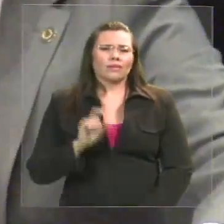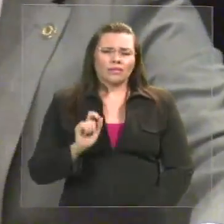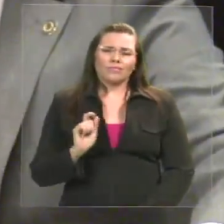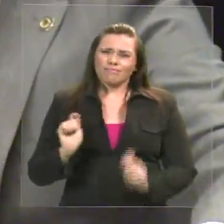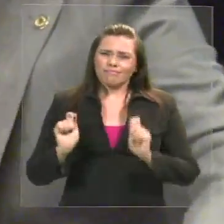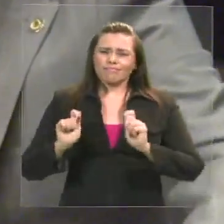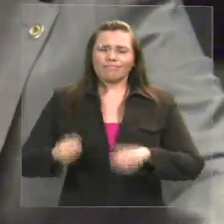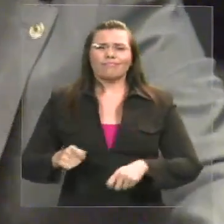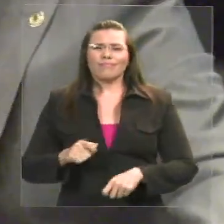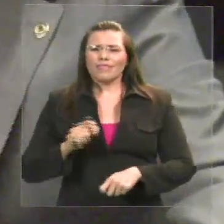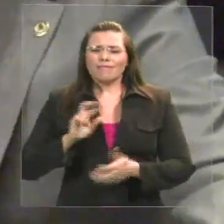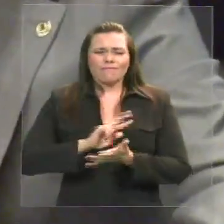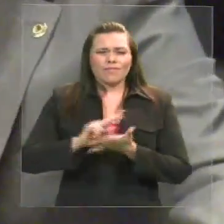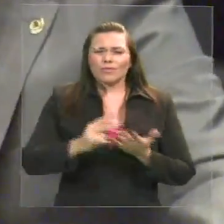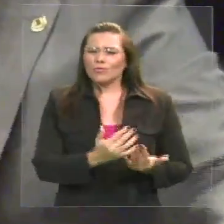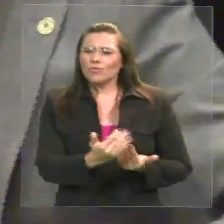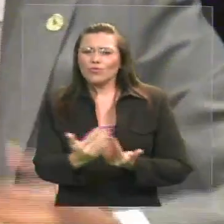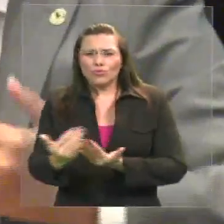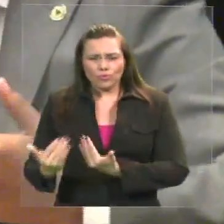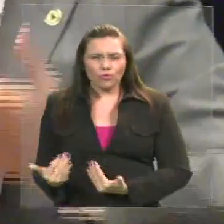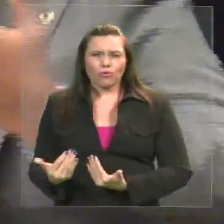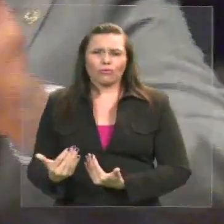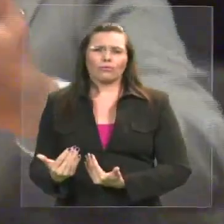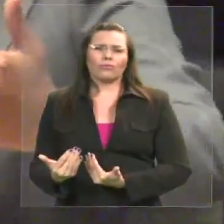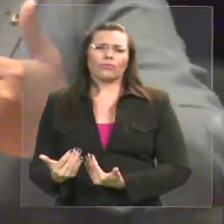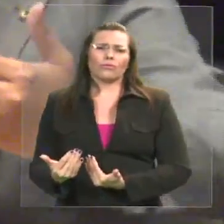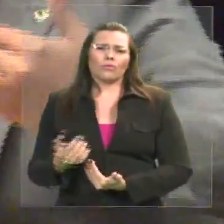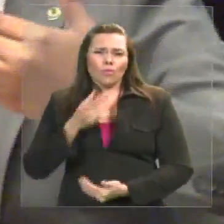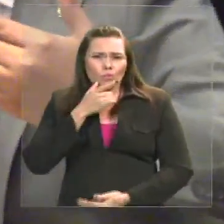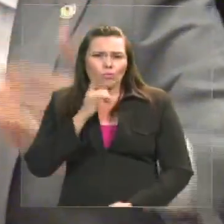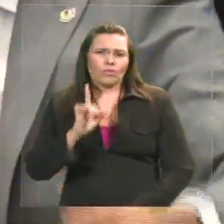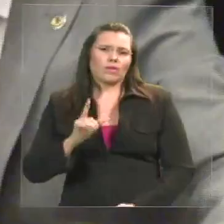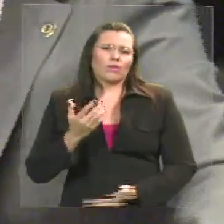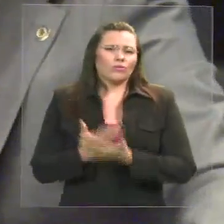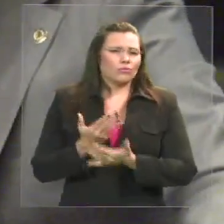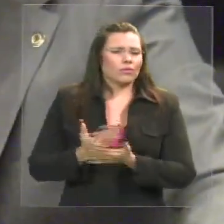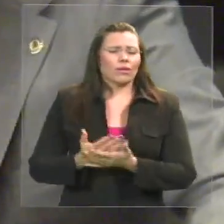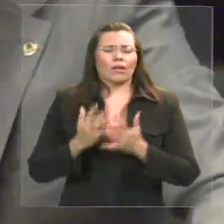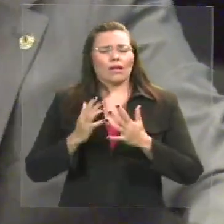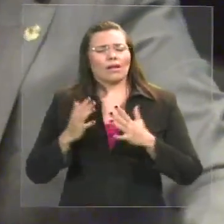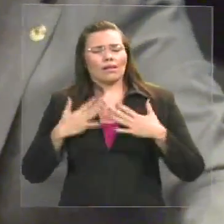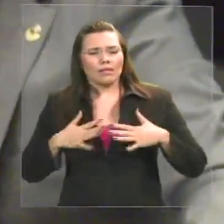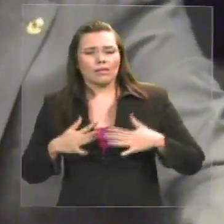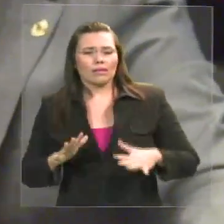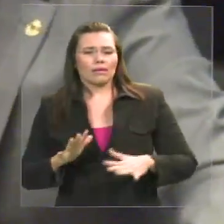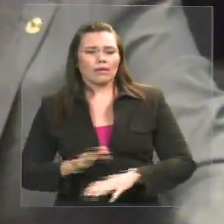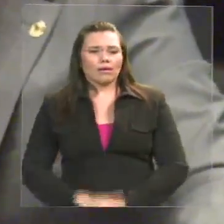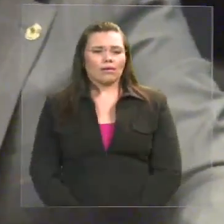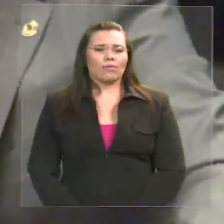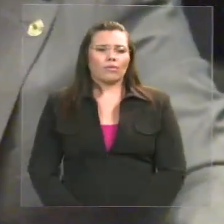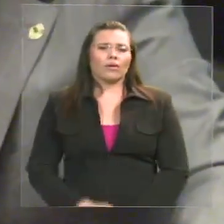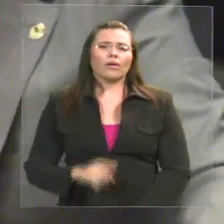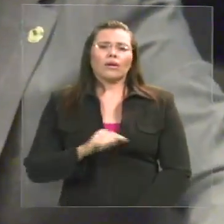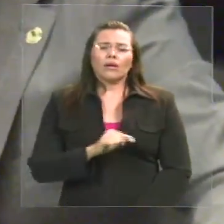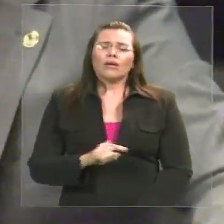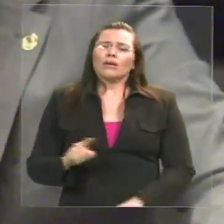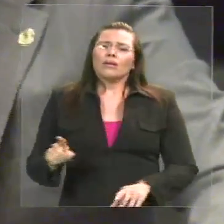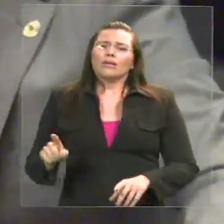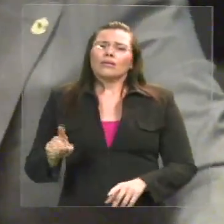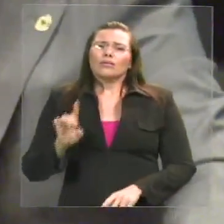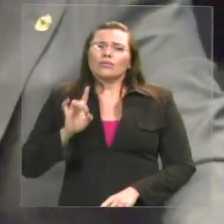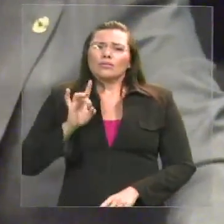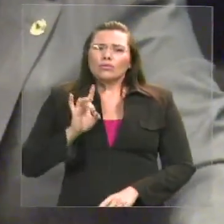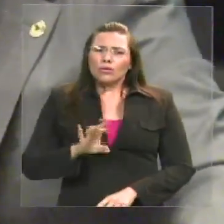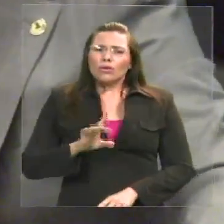investimento altíssimo, e agora um aumento nesse valor fomenta diretamente também uma movimentação financeira lá